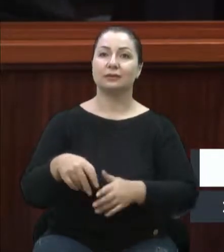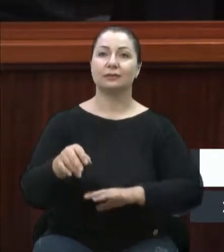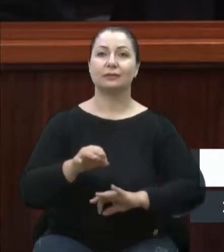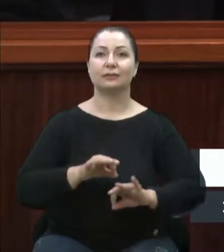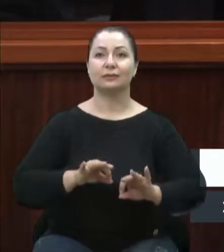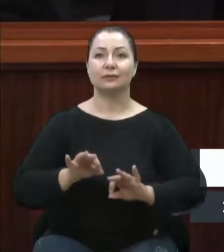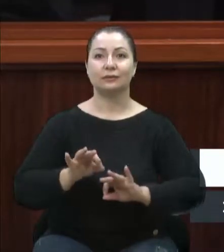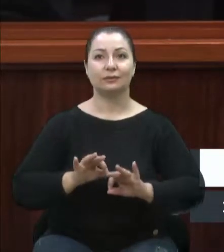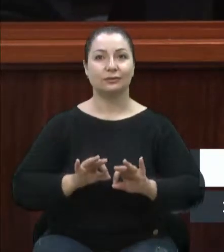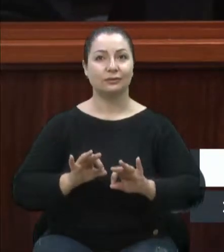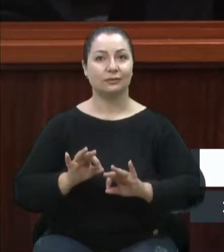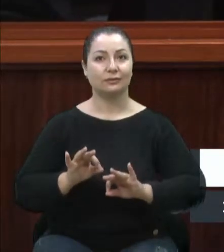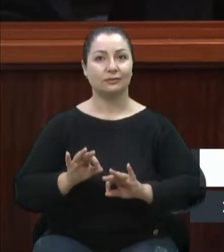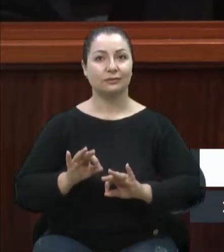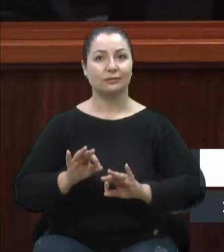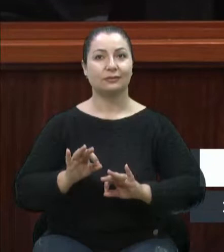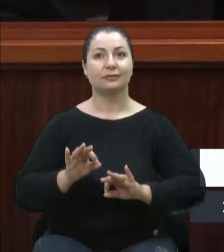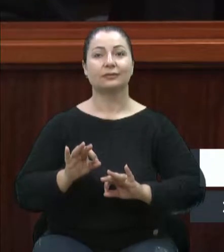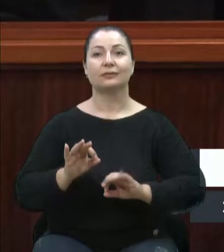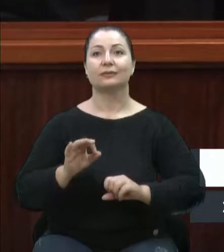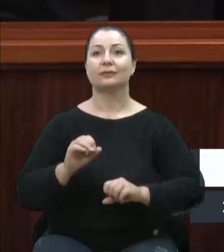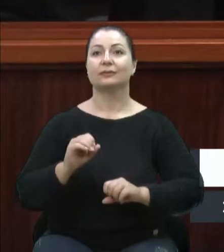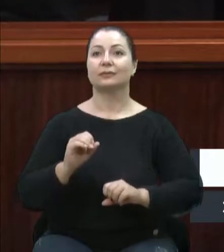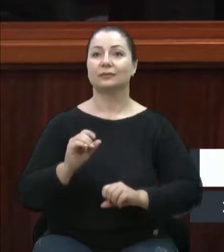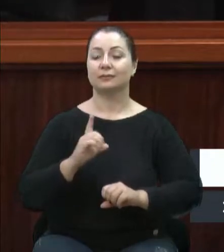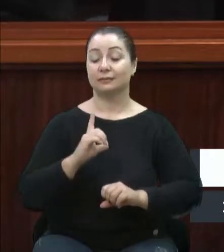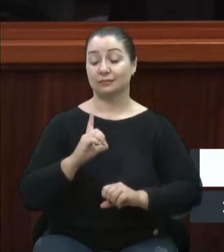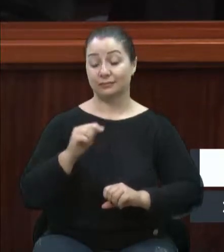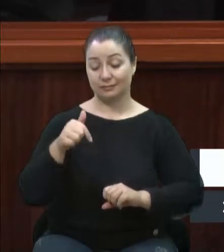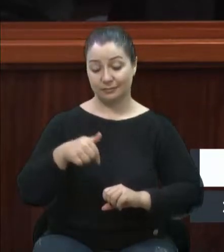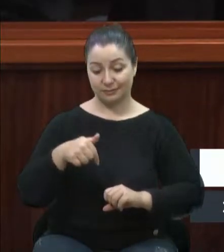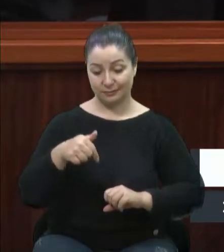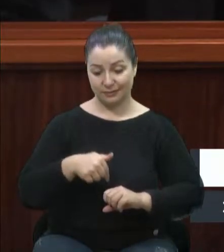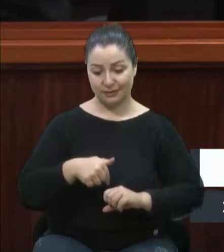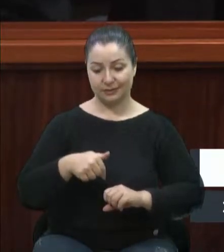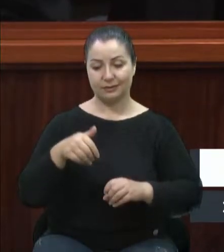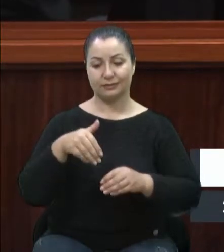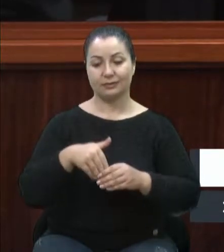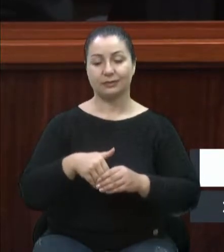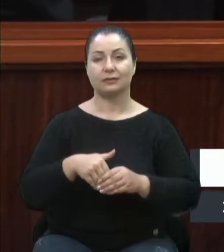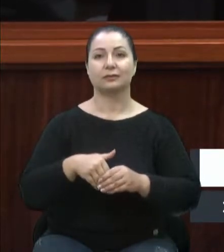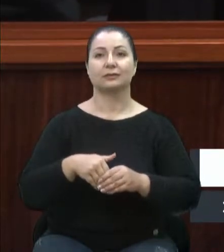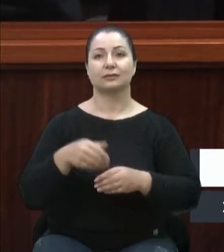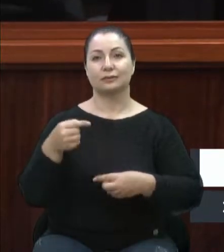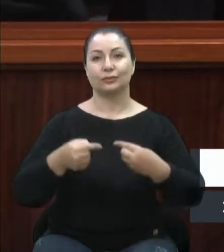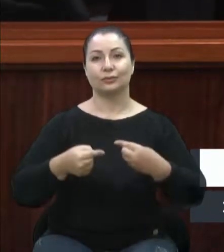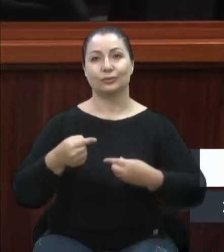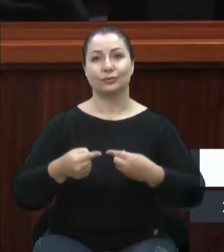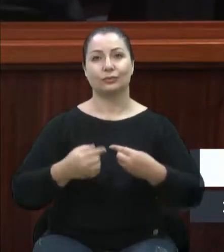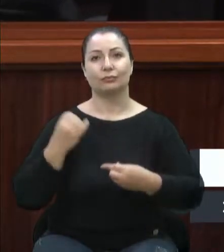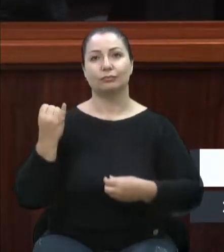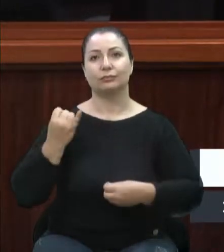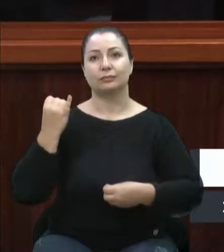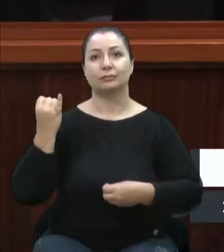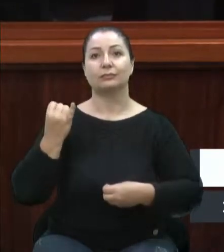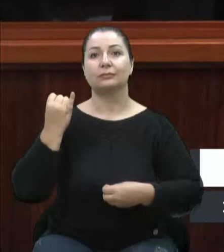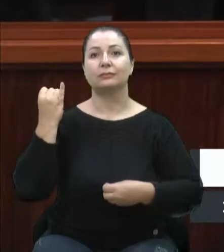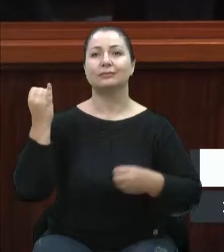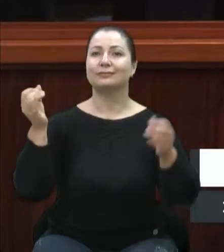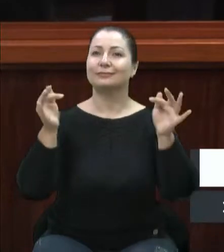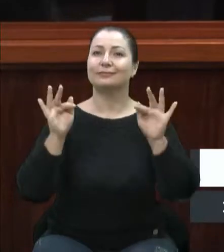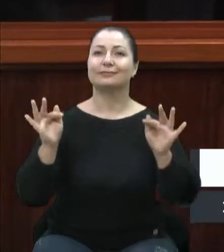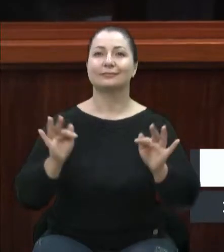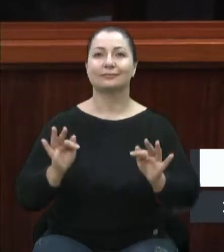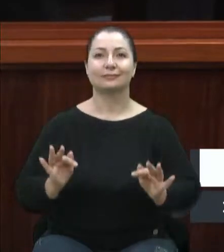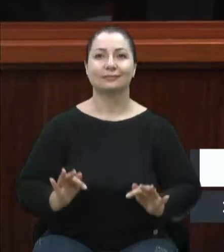este projeto viesse a esta casa. Então, é de muita importância e acredito que de muita felicidade,